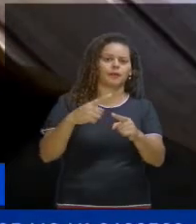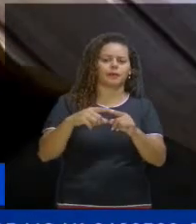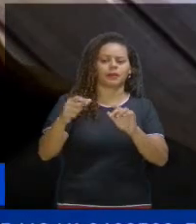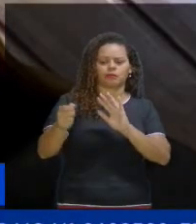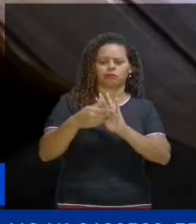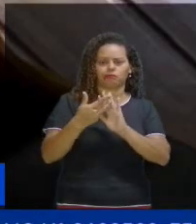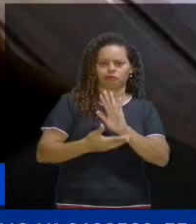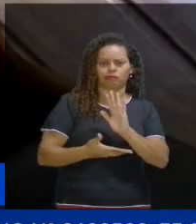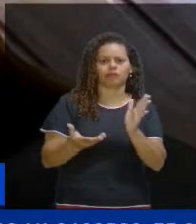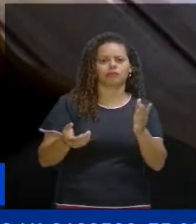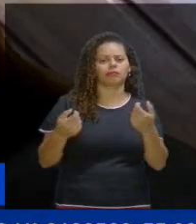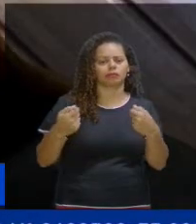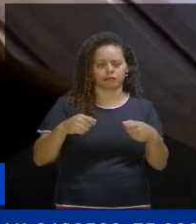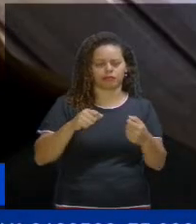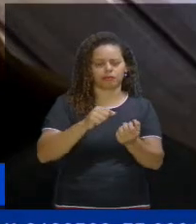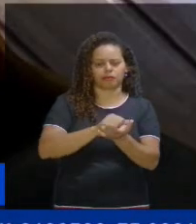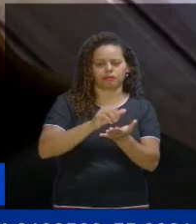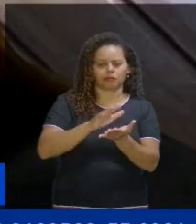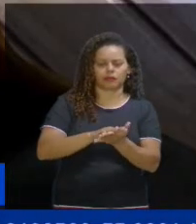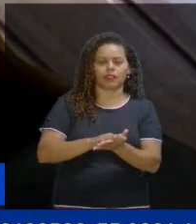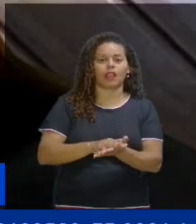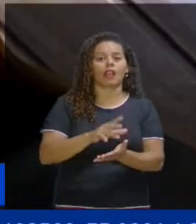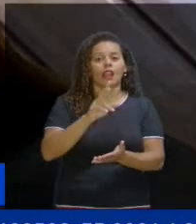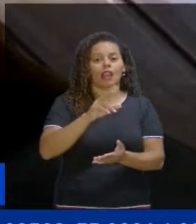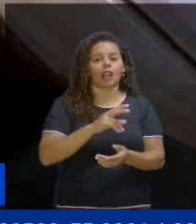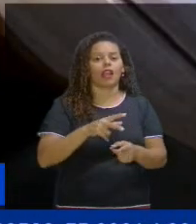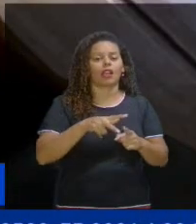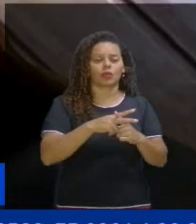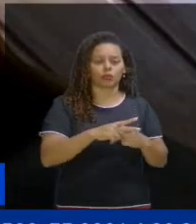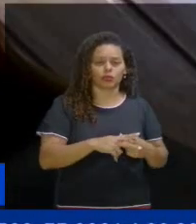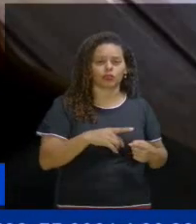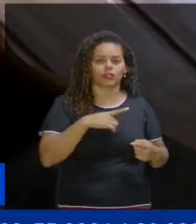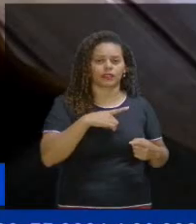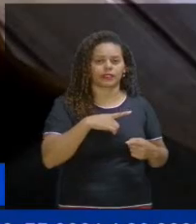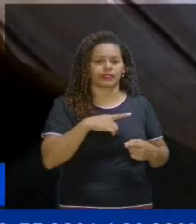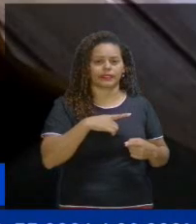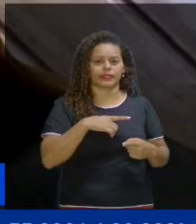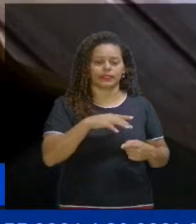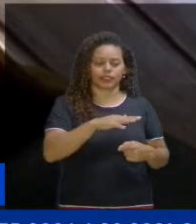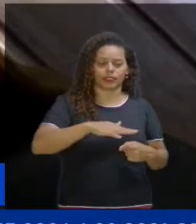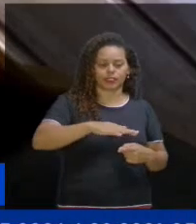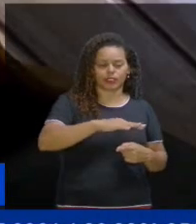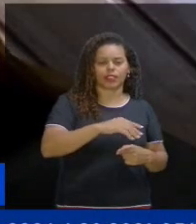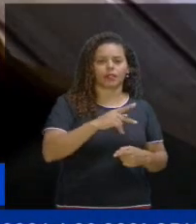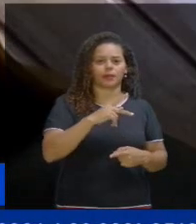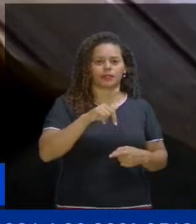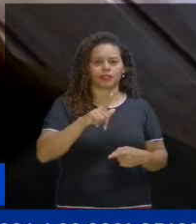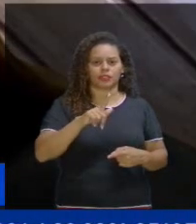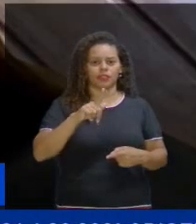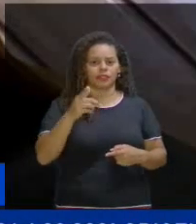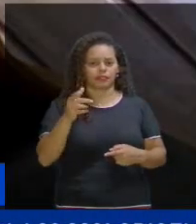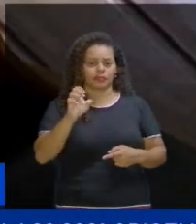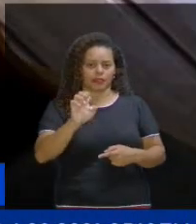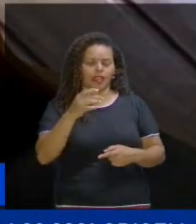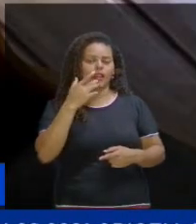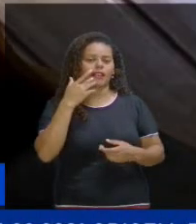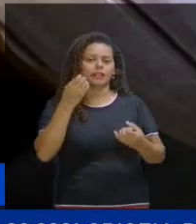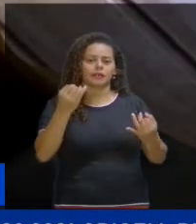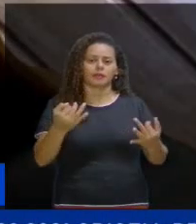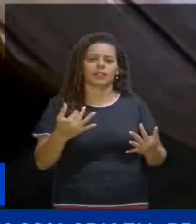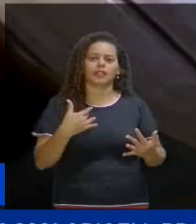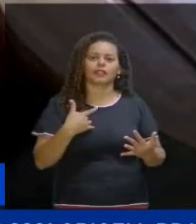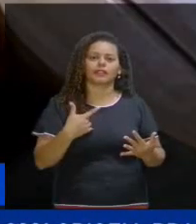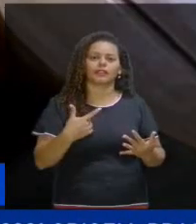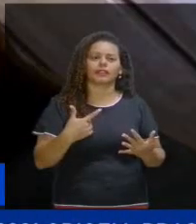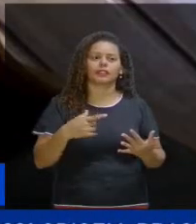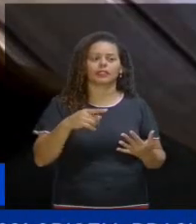de declaração. A Procuradoria Regional Eleitoral se manifestou pelo não conhecimento do recurso, em razão da intempestividade e,